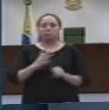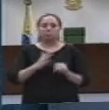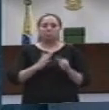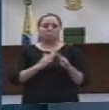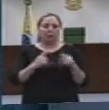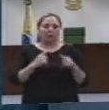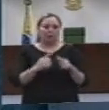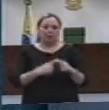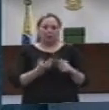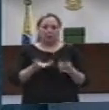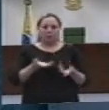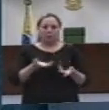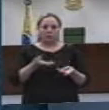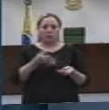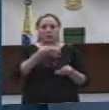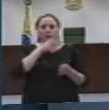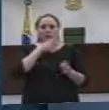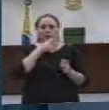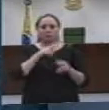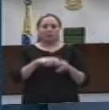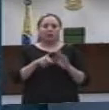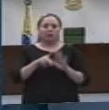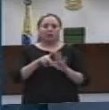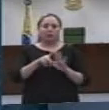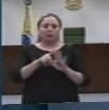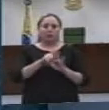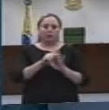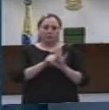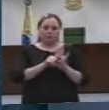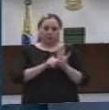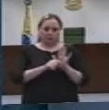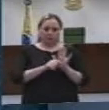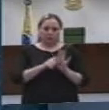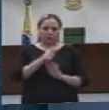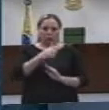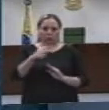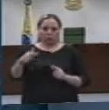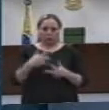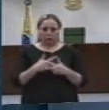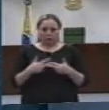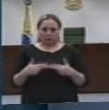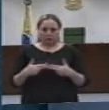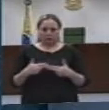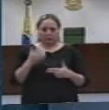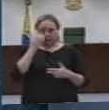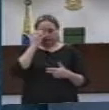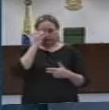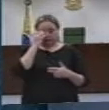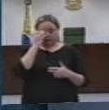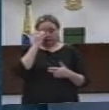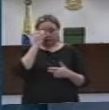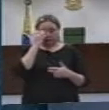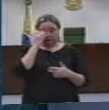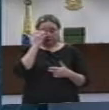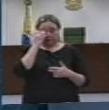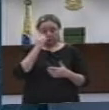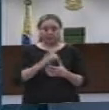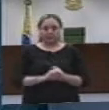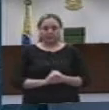reconhecida nos termos dos incisos os pais e mais adiante e fica